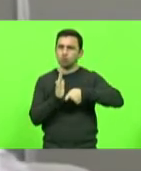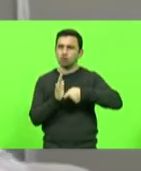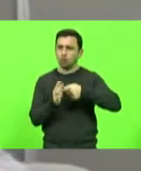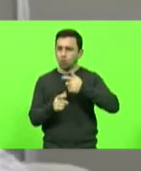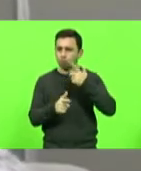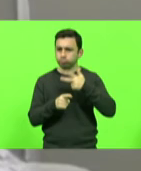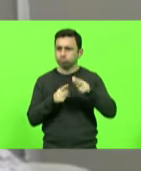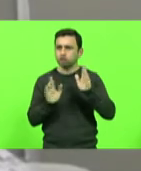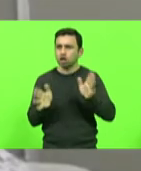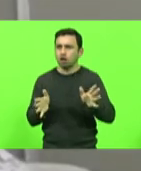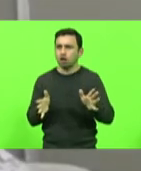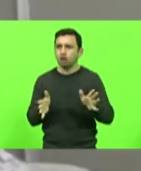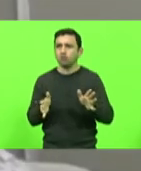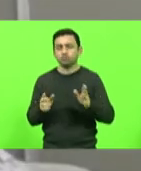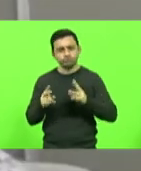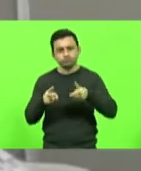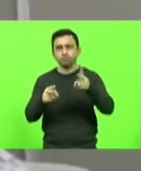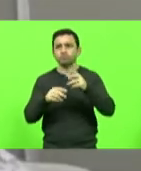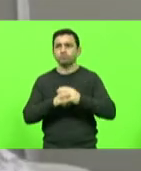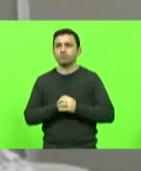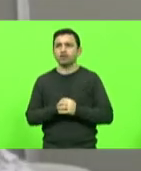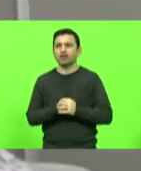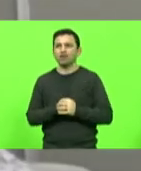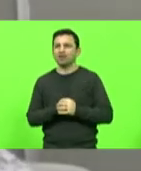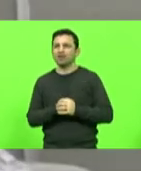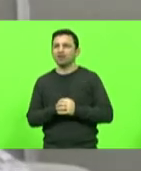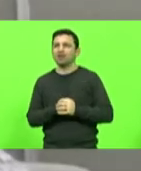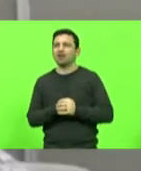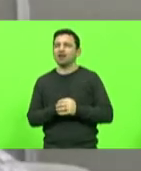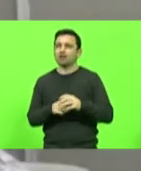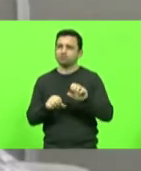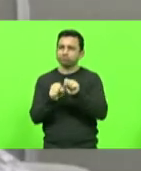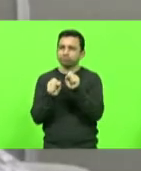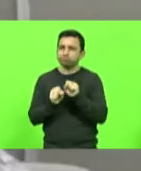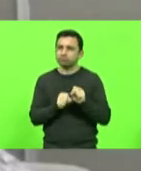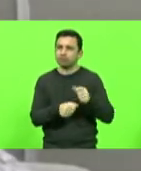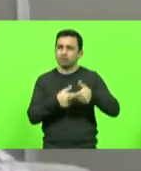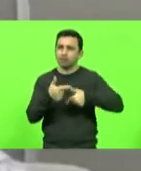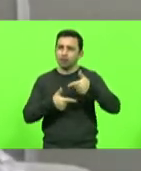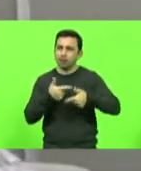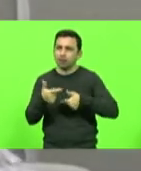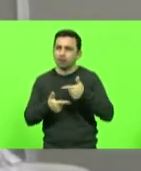refiro à tentativa que a gente vislumbra de desmonte dos serviços através da sua